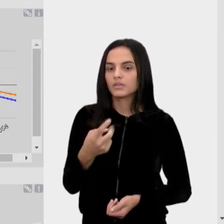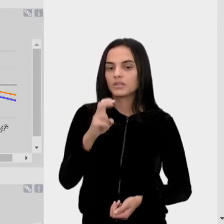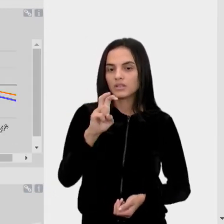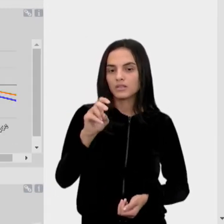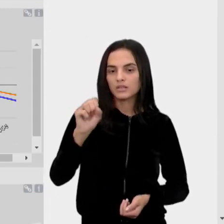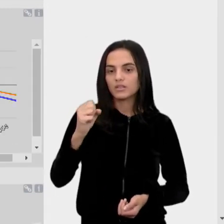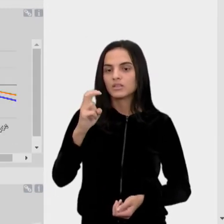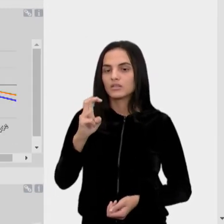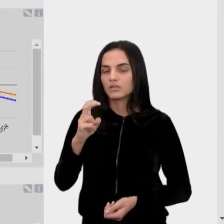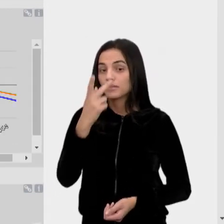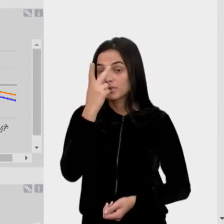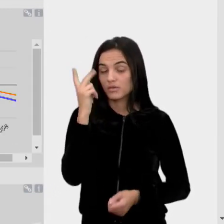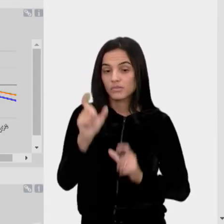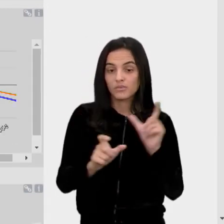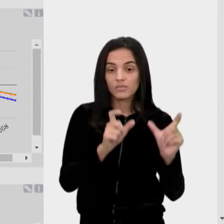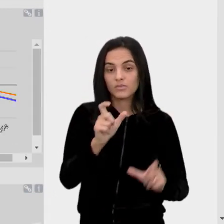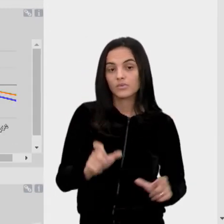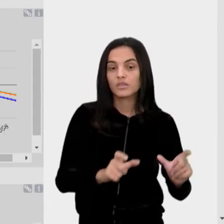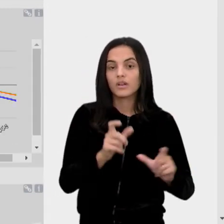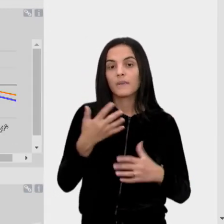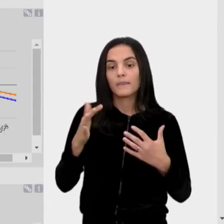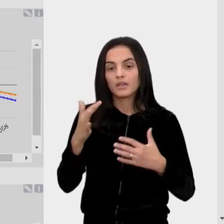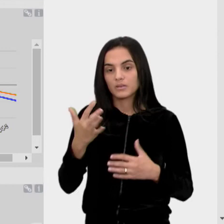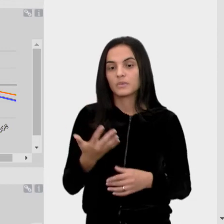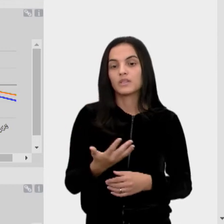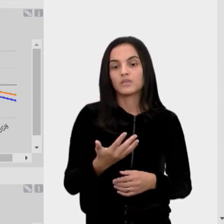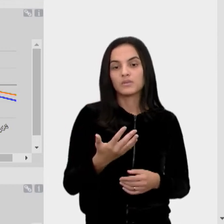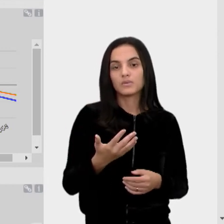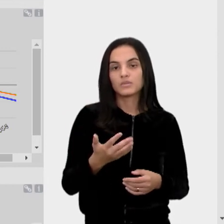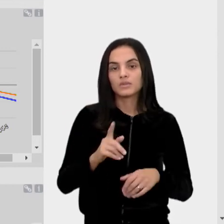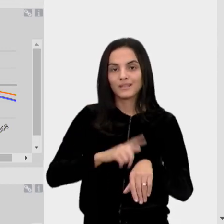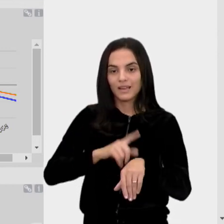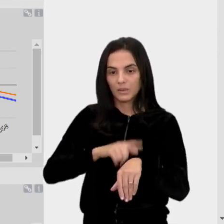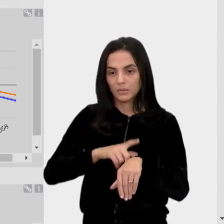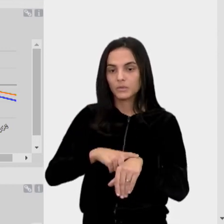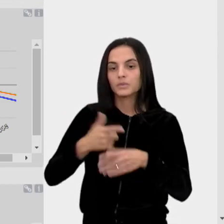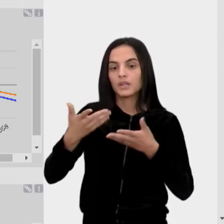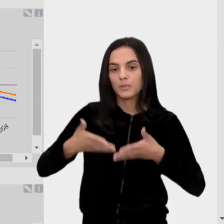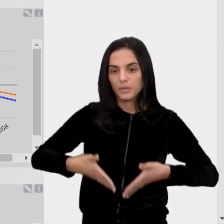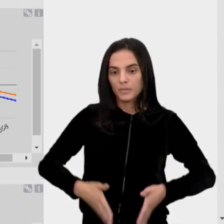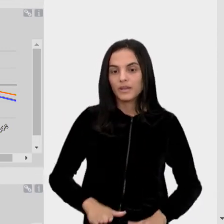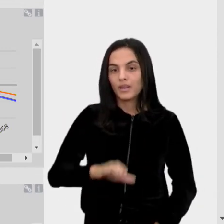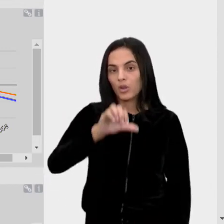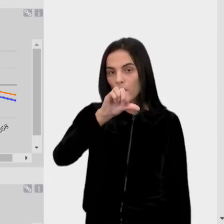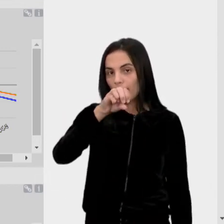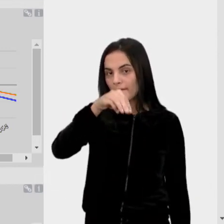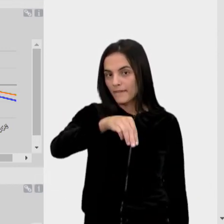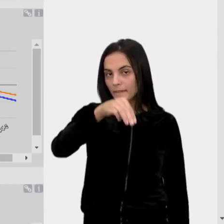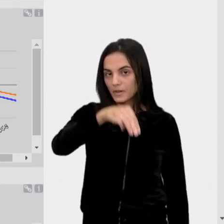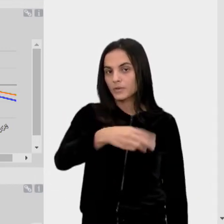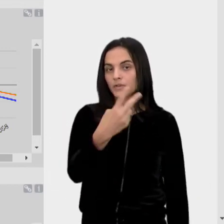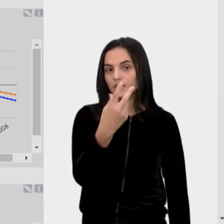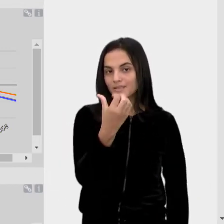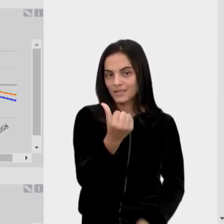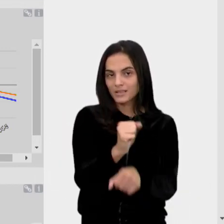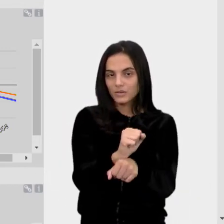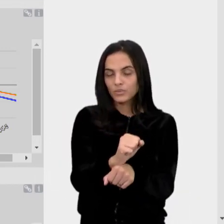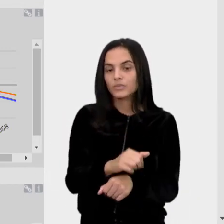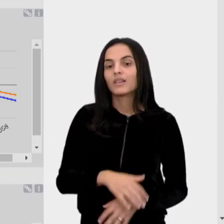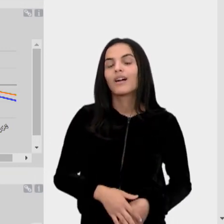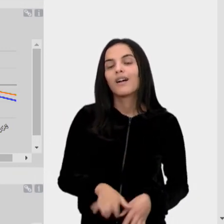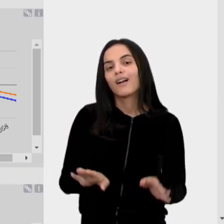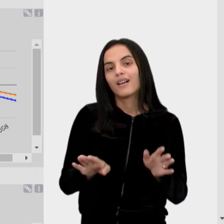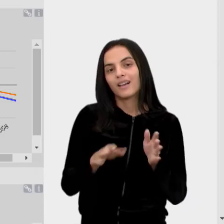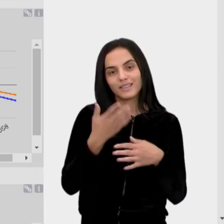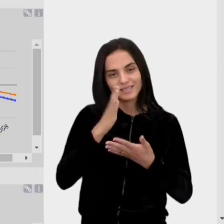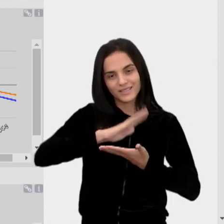9.722.585 habitantes. Tempo médio para aumento da população é de 9 minutos e 26 segundos, né? Aí sai até